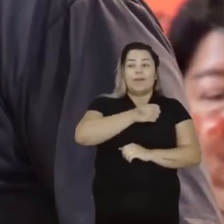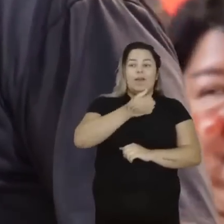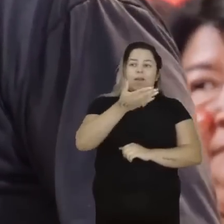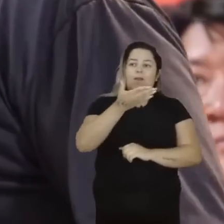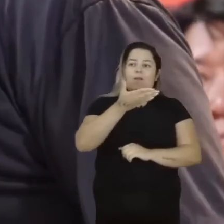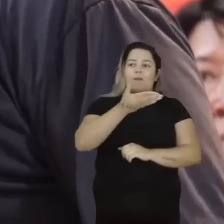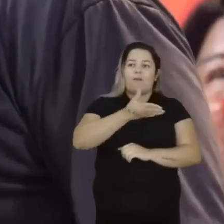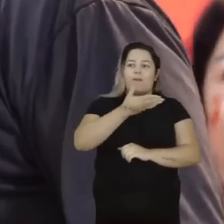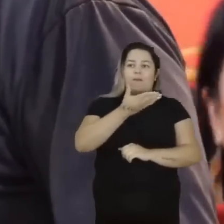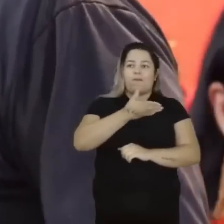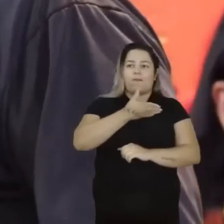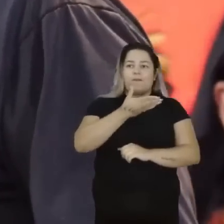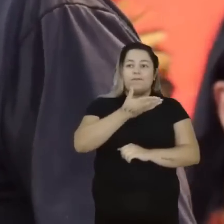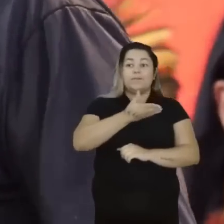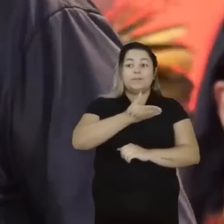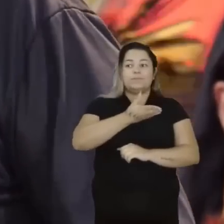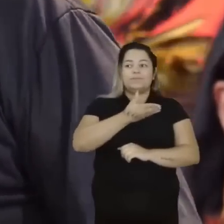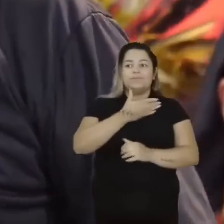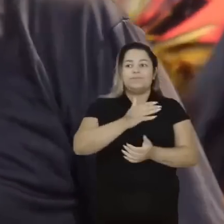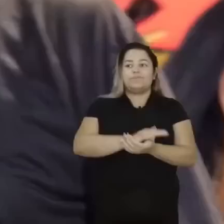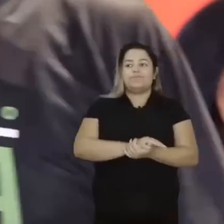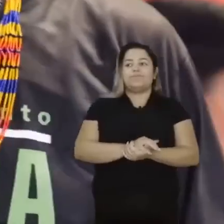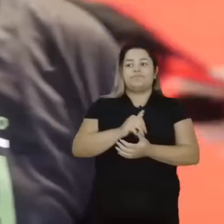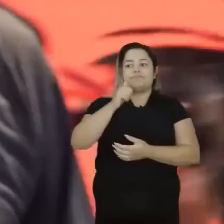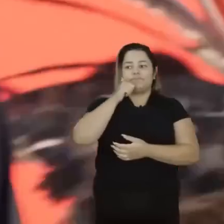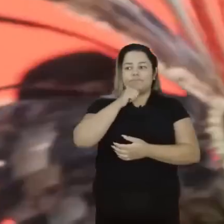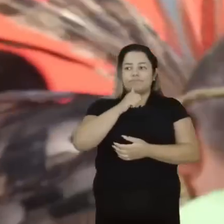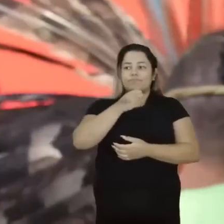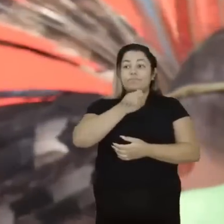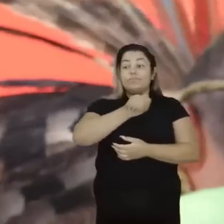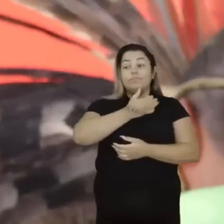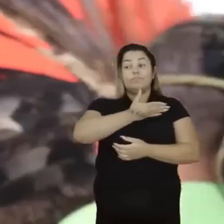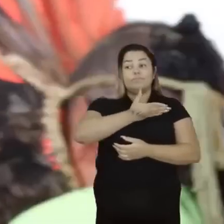companheiros e queridas companheiras,